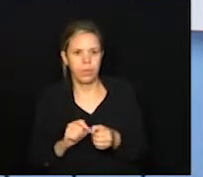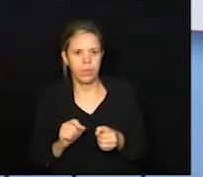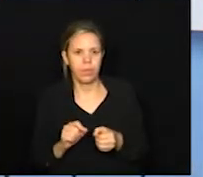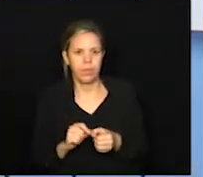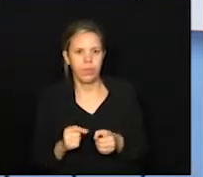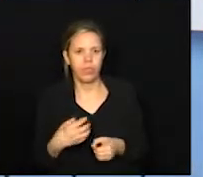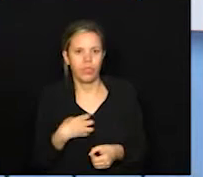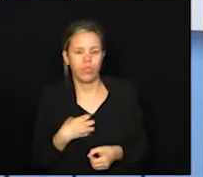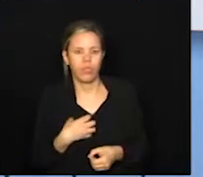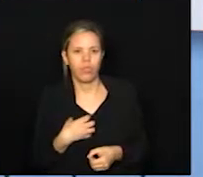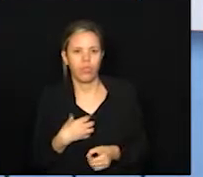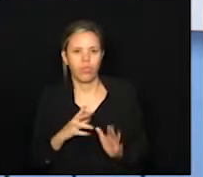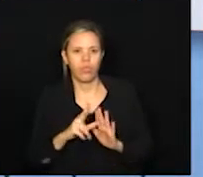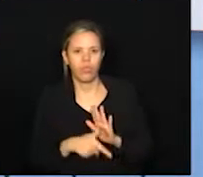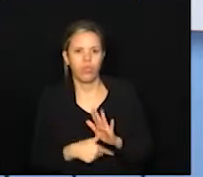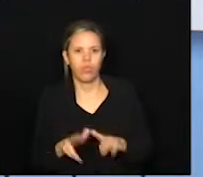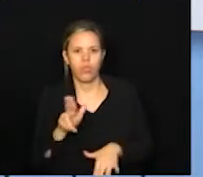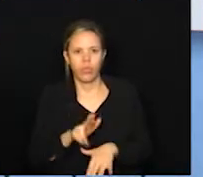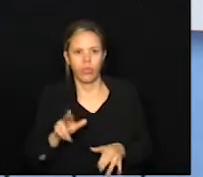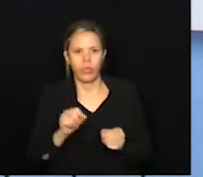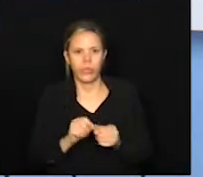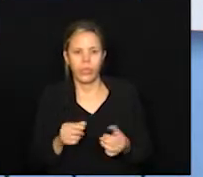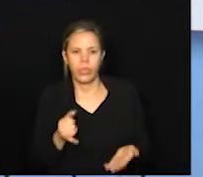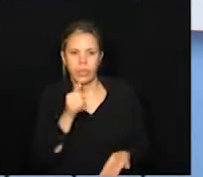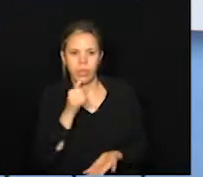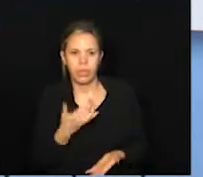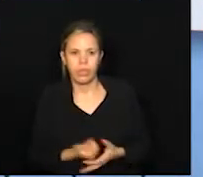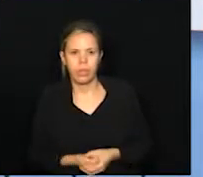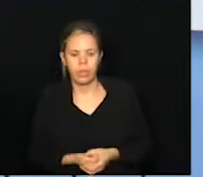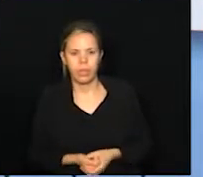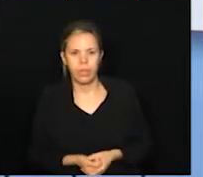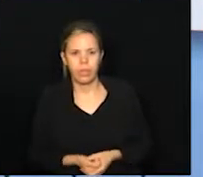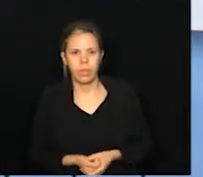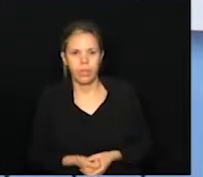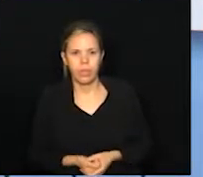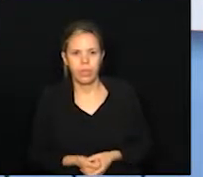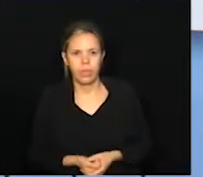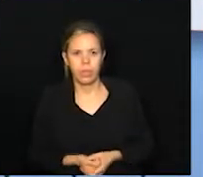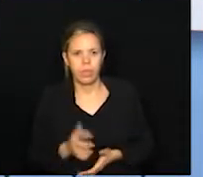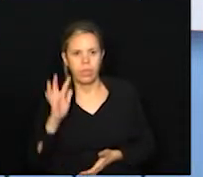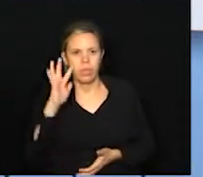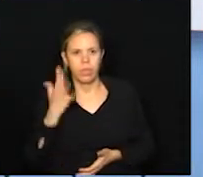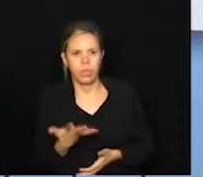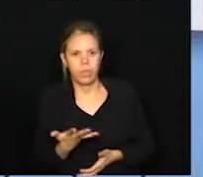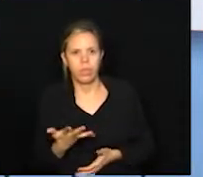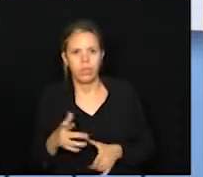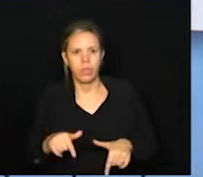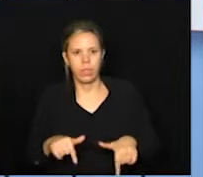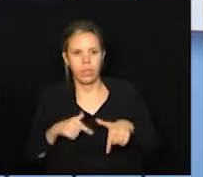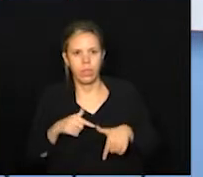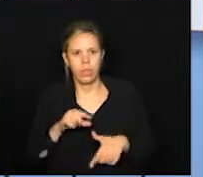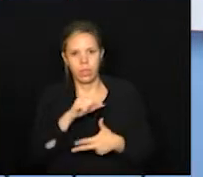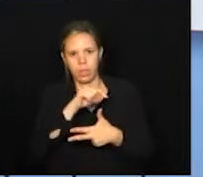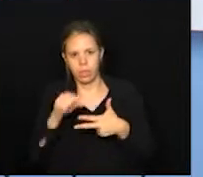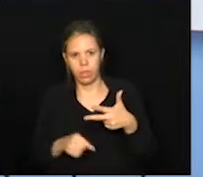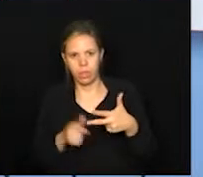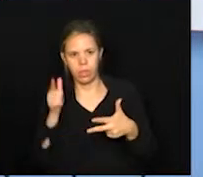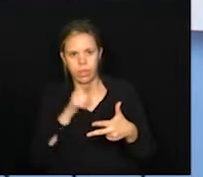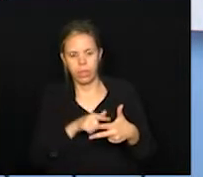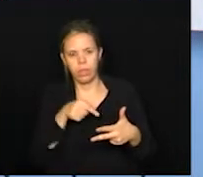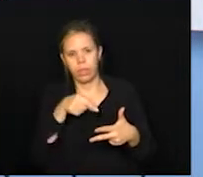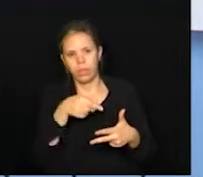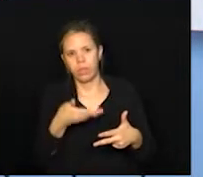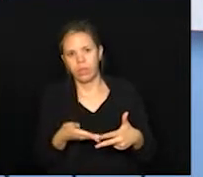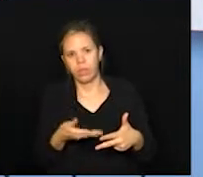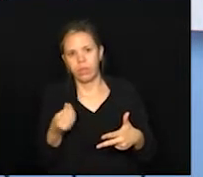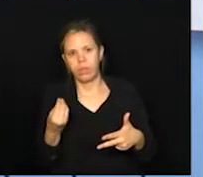nova maneira, ou seja, várias universidades estão usando isso. Vai ser o resultado obtido no Enem, ele que vai